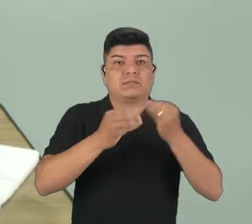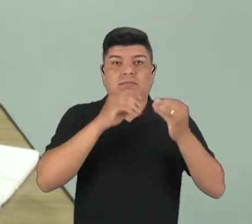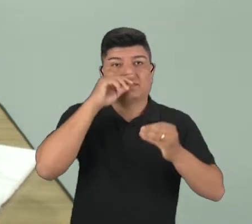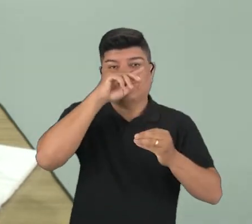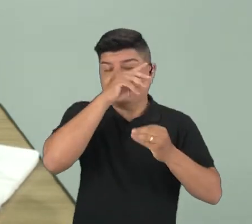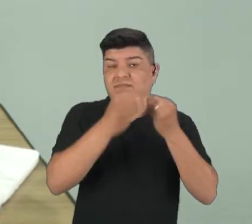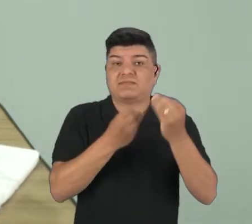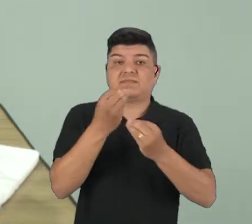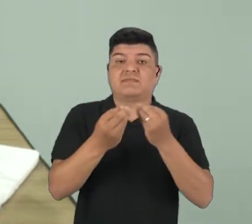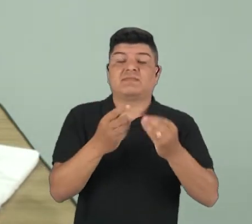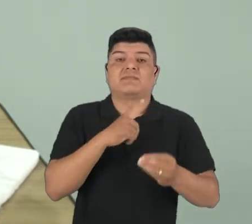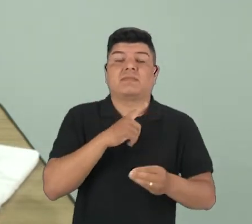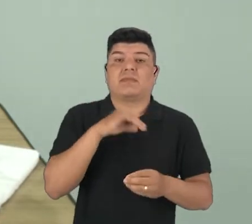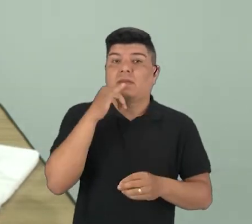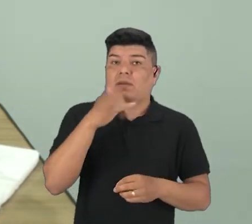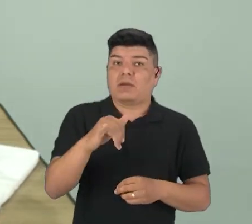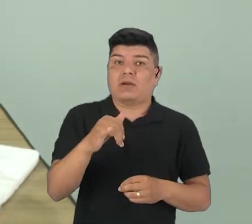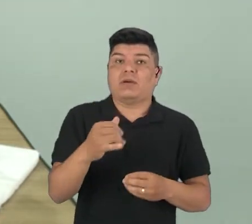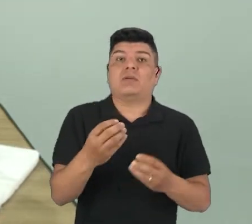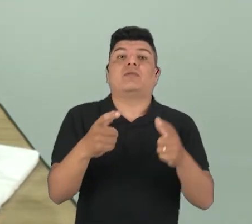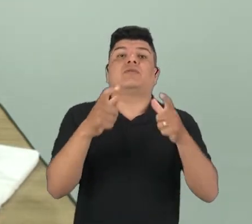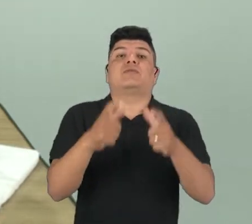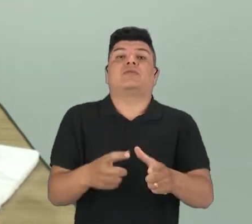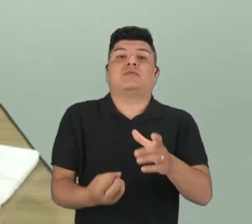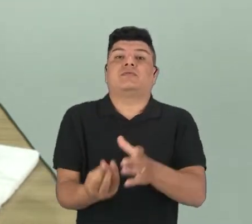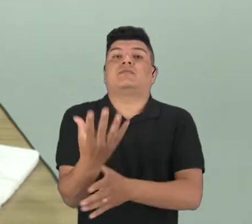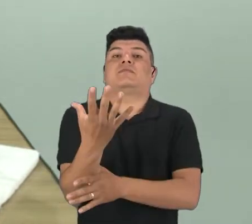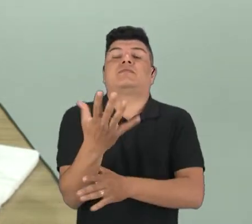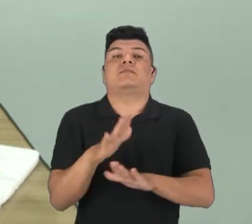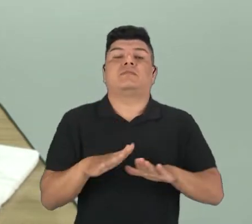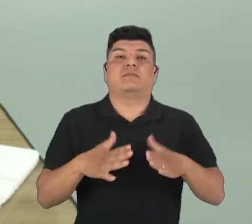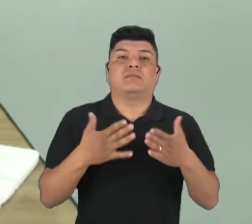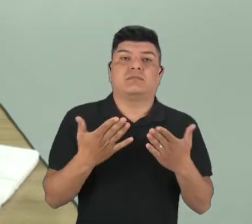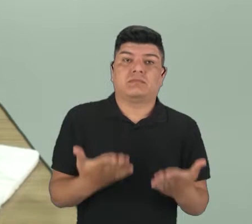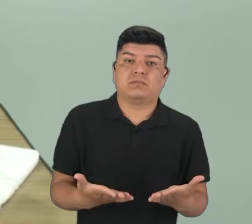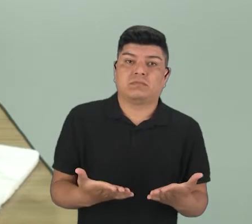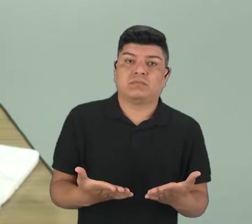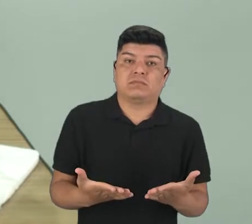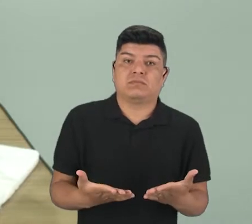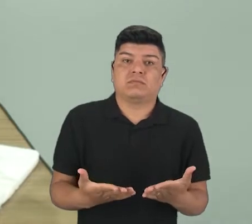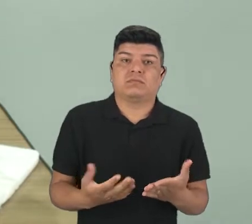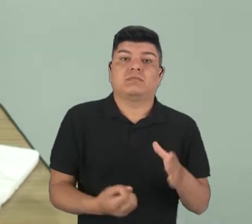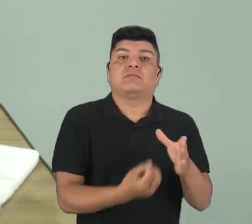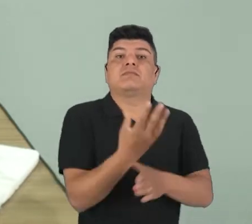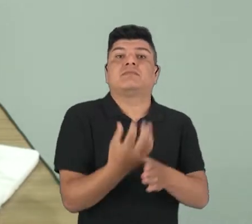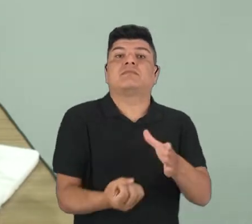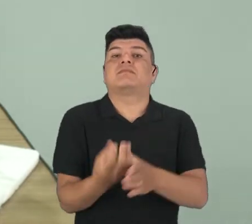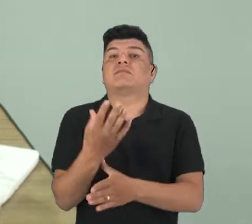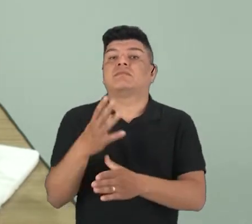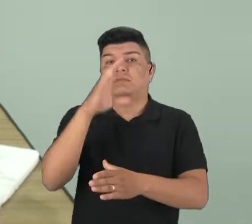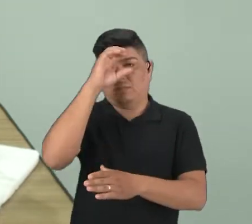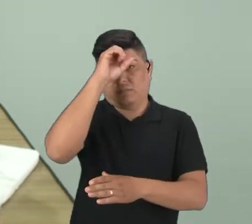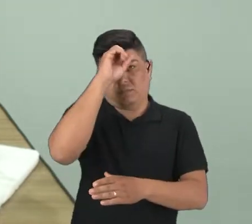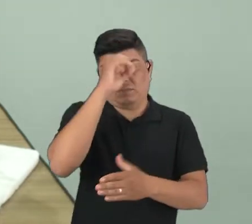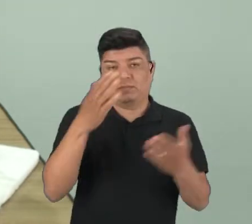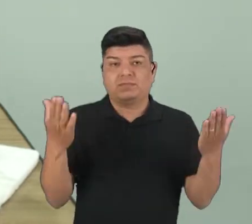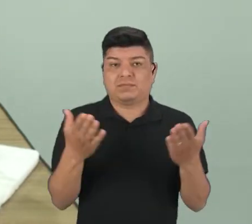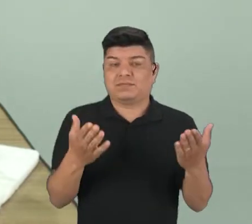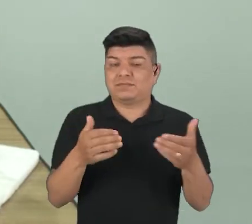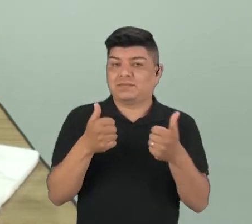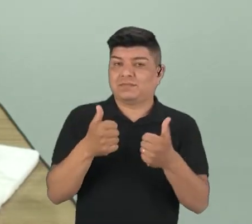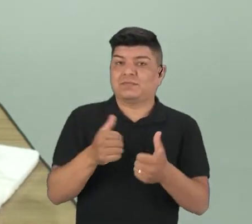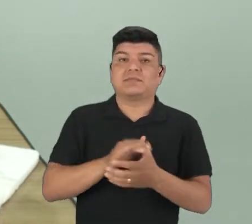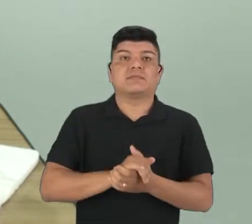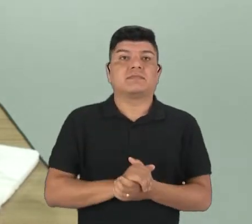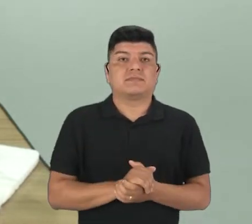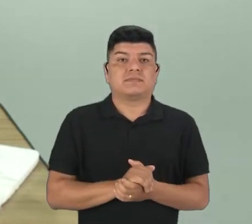temos essas energias, de onde ela vem, quais são essas fontes, é o que nós vamos aprender hoje, um pouco sobre isso.